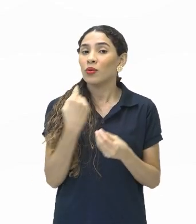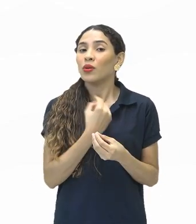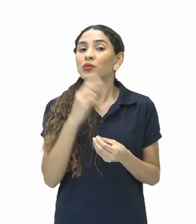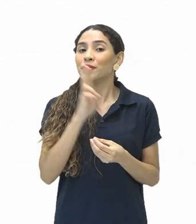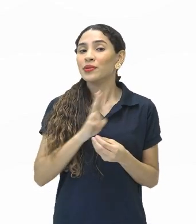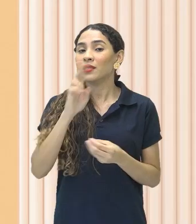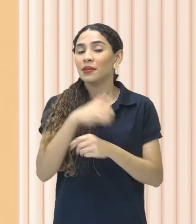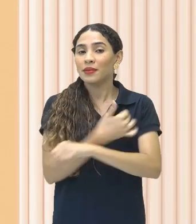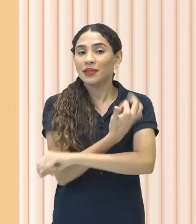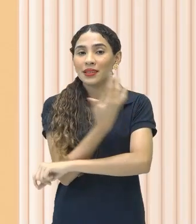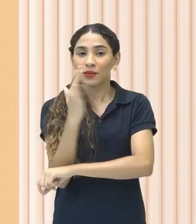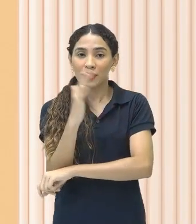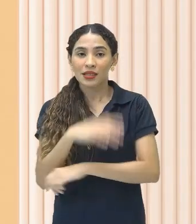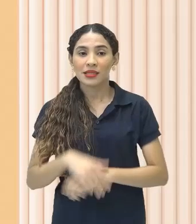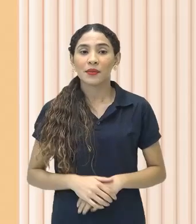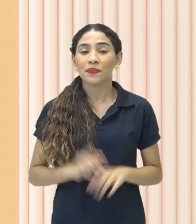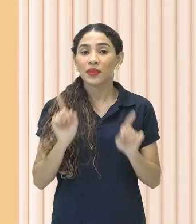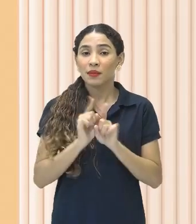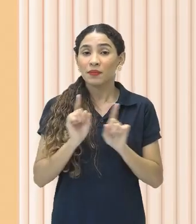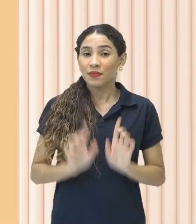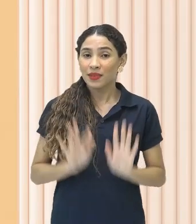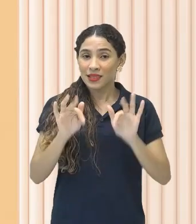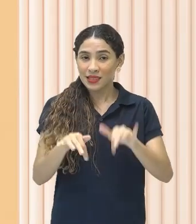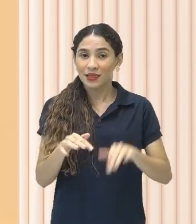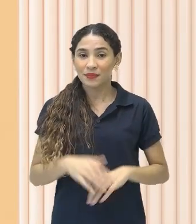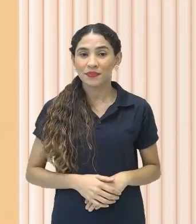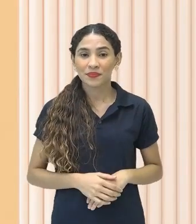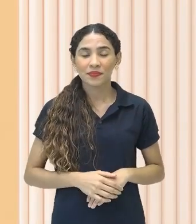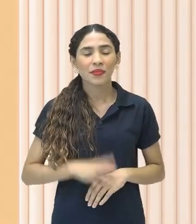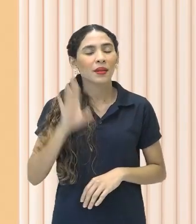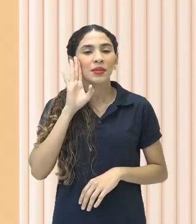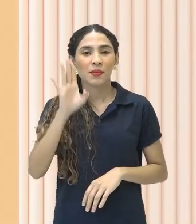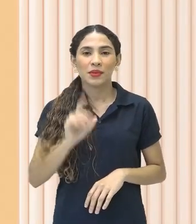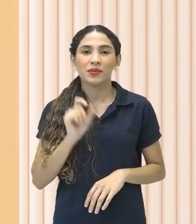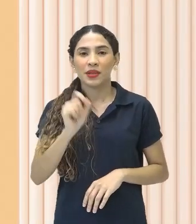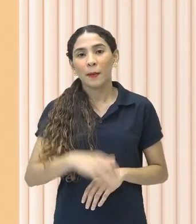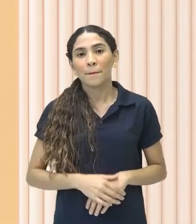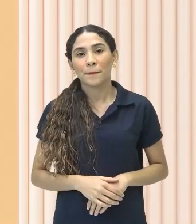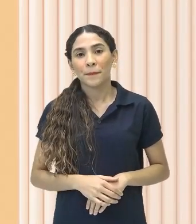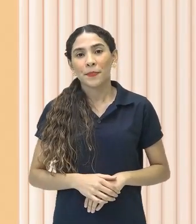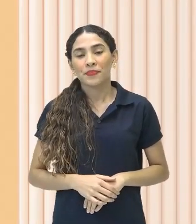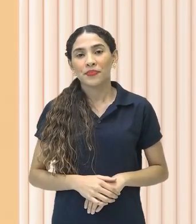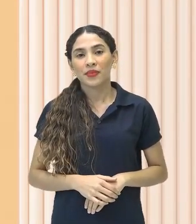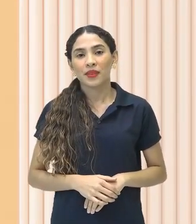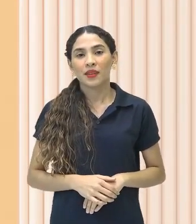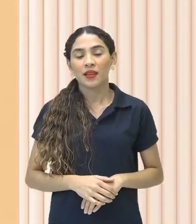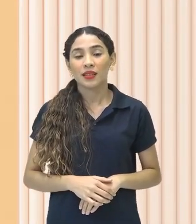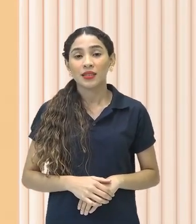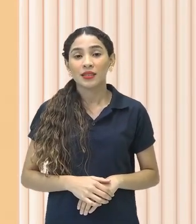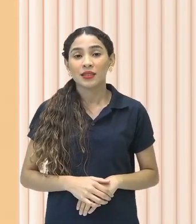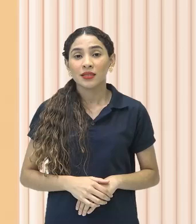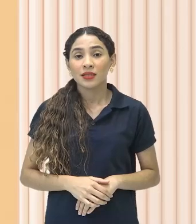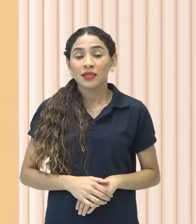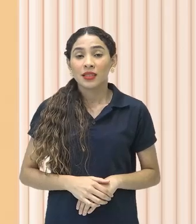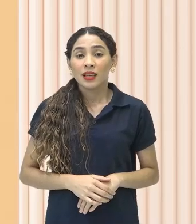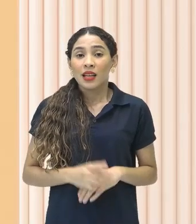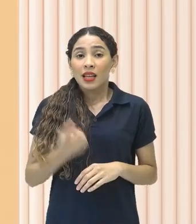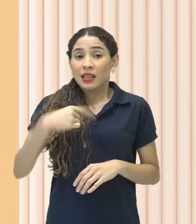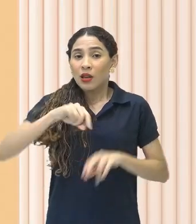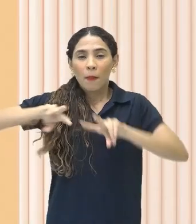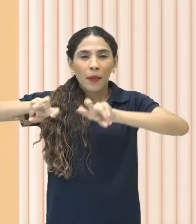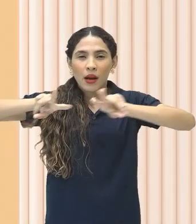a natureza. E, para a gente finalizar aqui, principalmente, se nós não precisamos